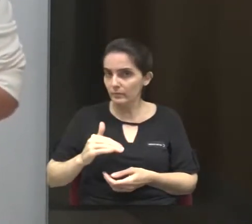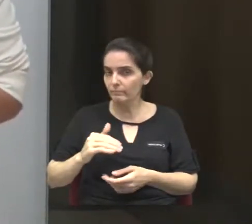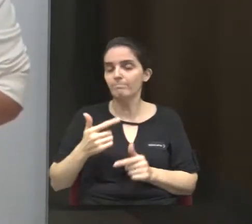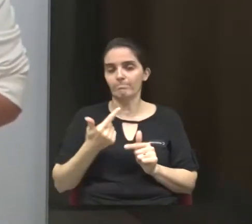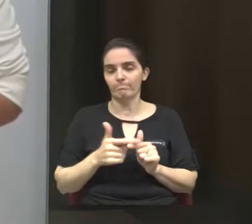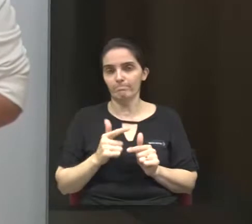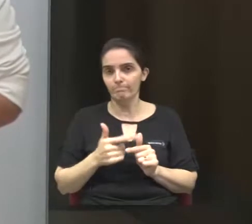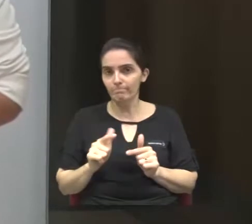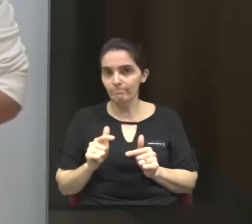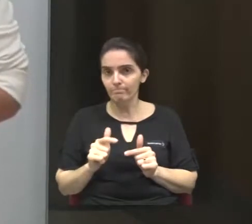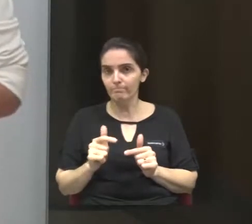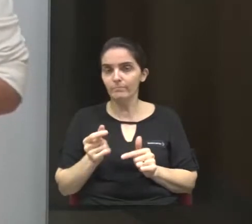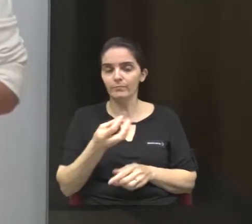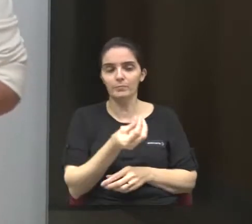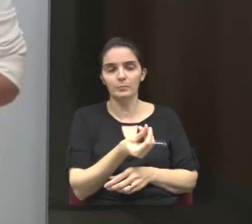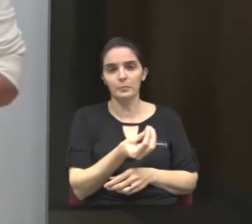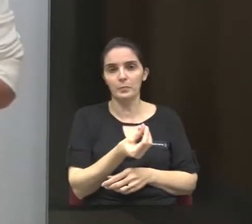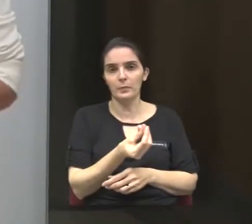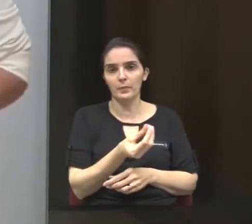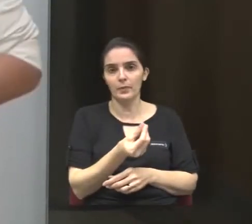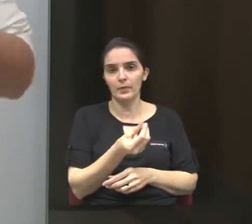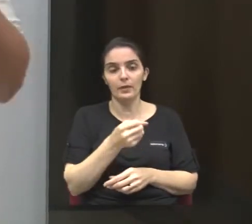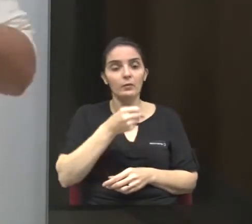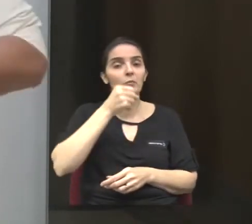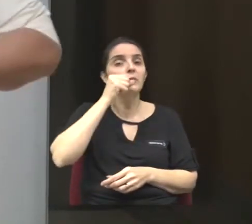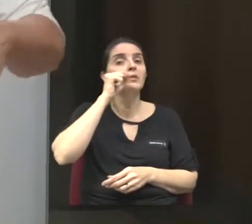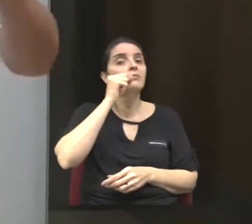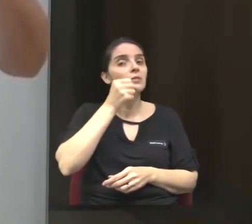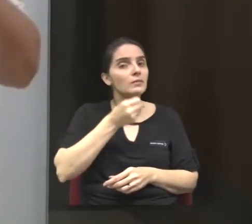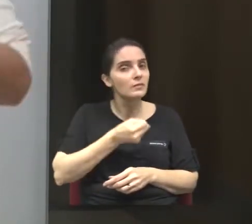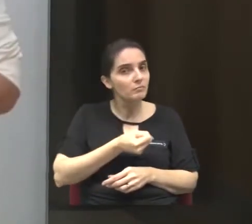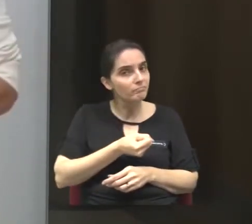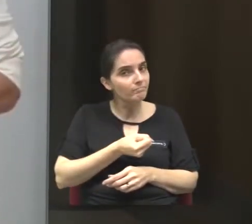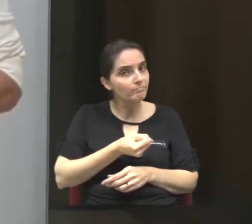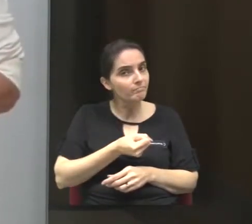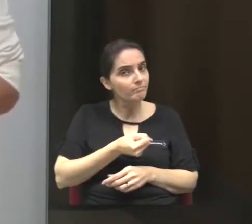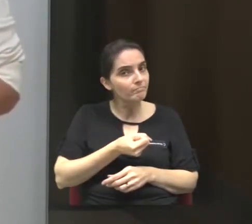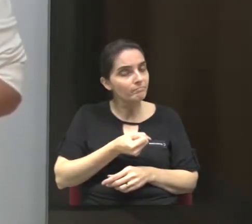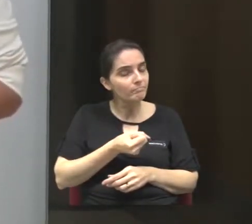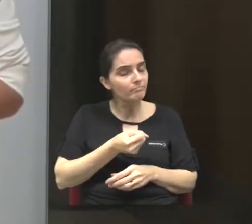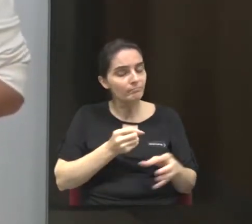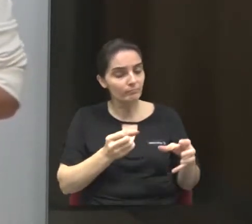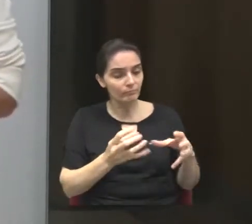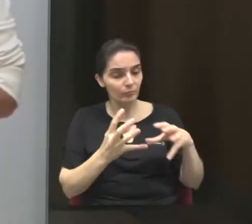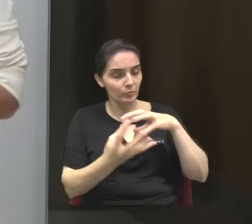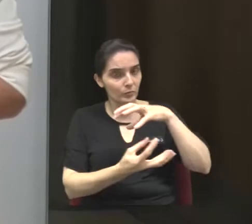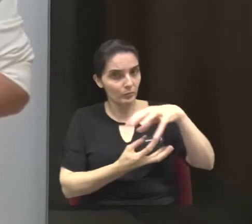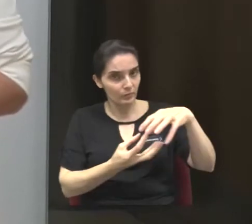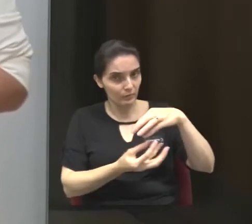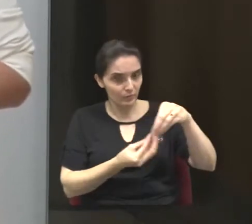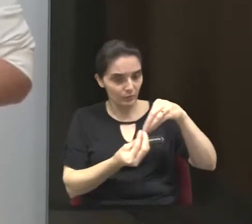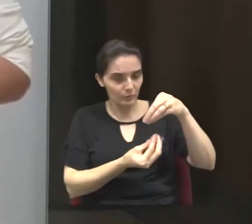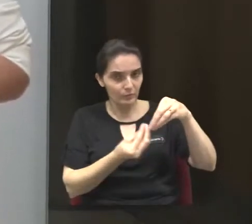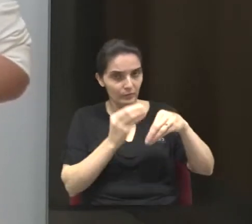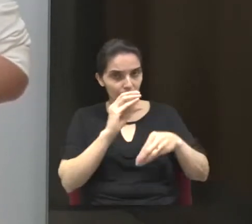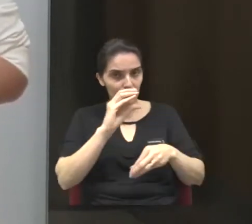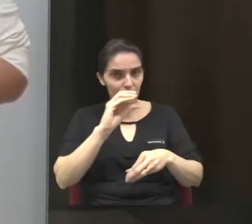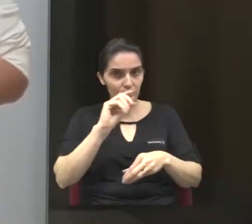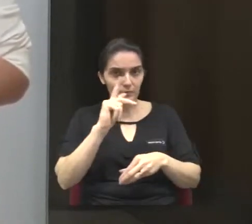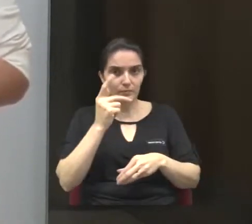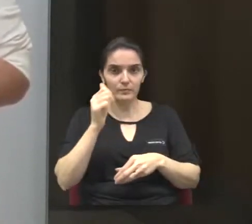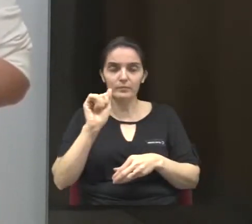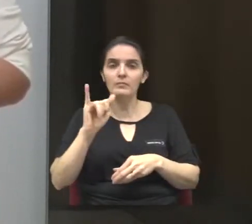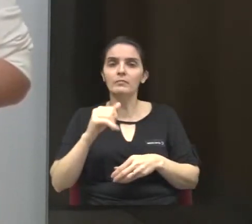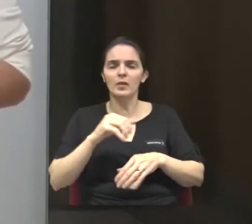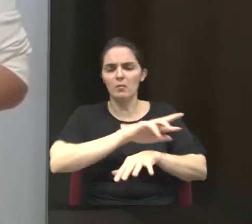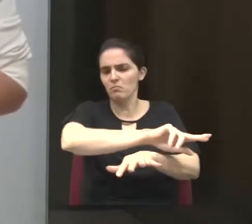da bebida, dessas bebidas que compõem o chai. São vários, tem diversos